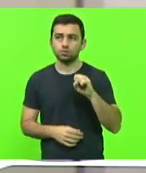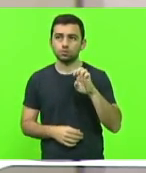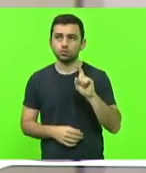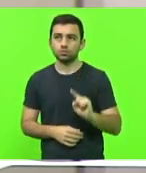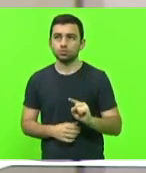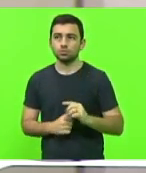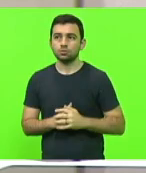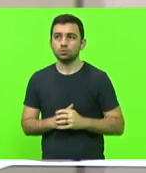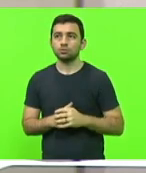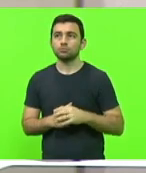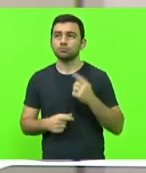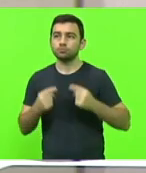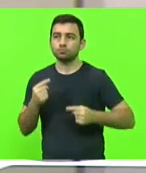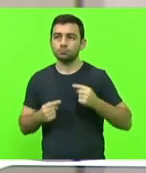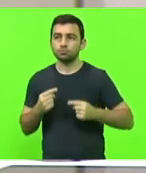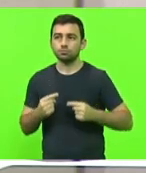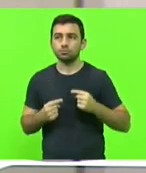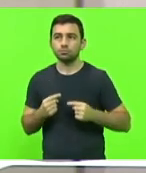Em discussão?